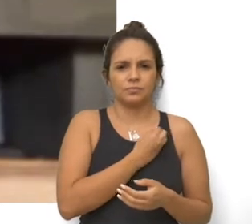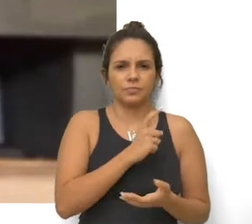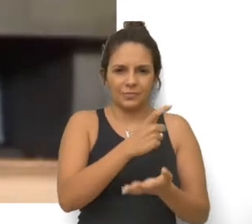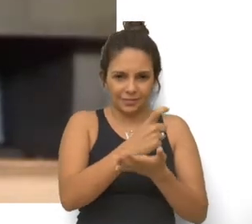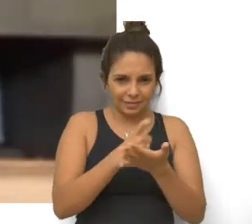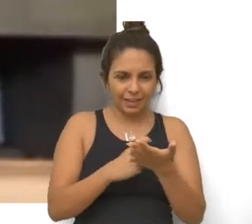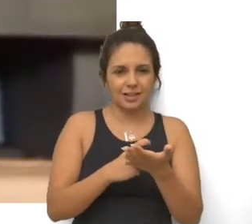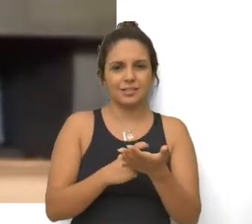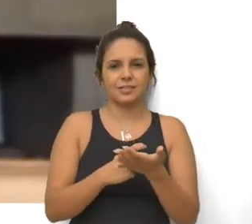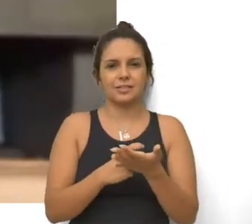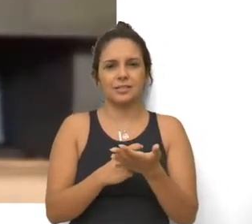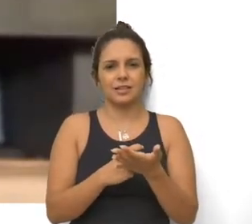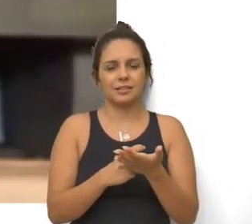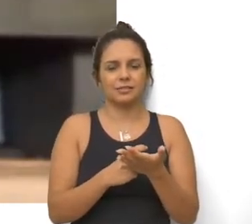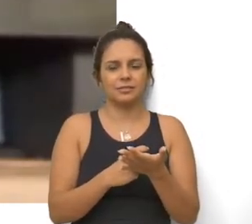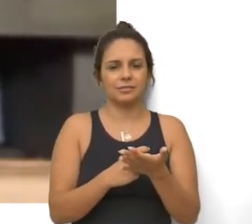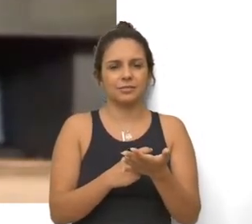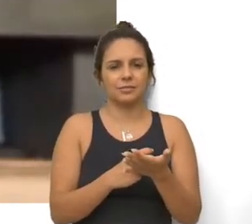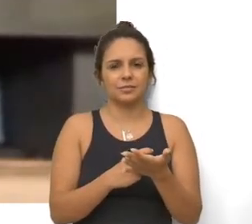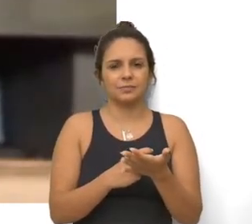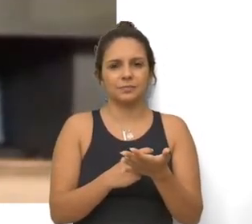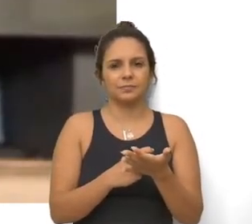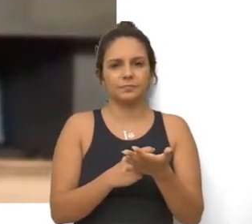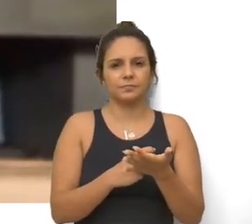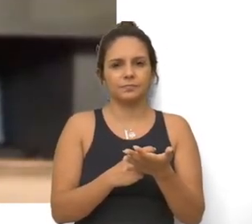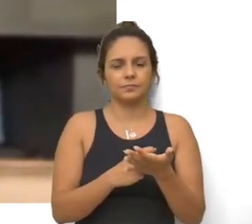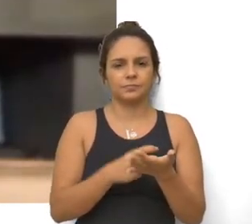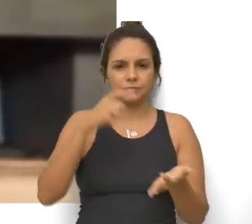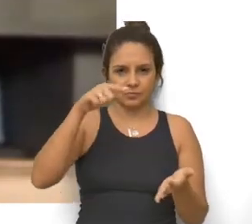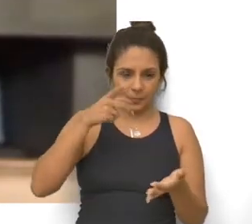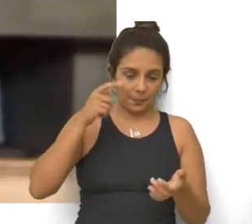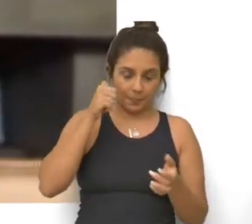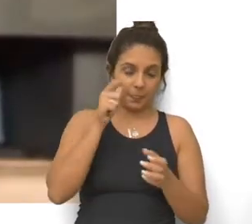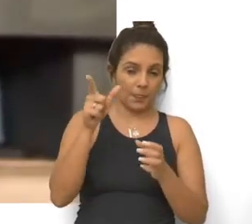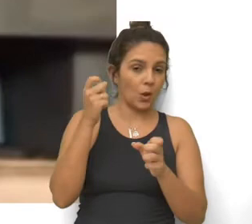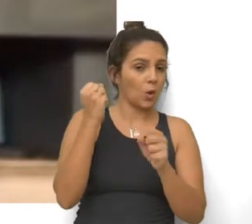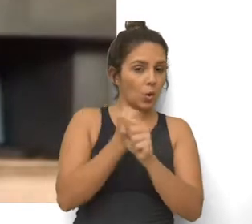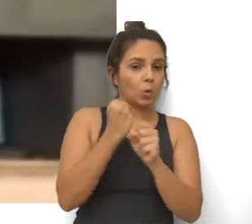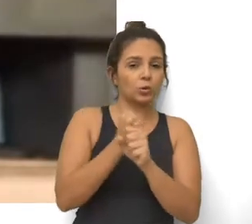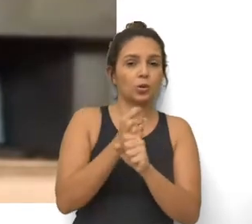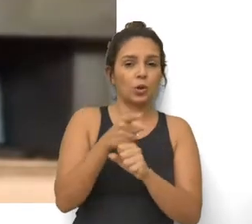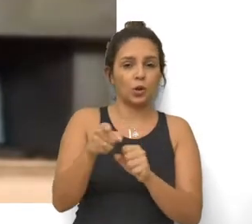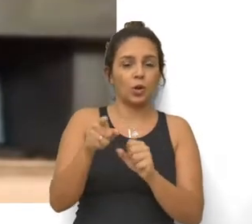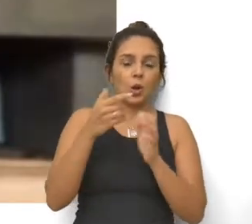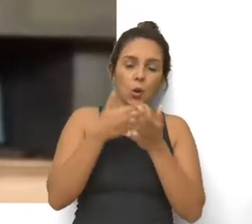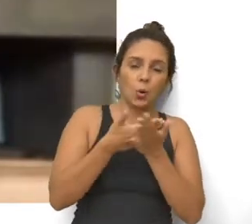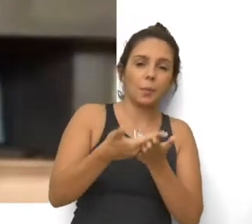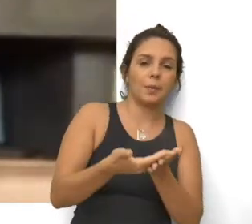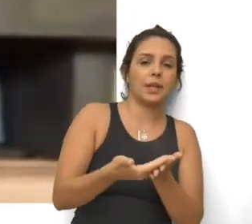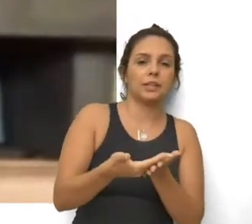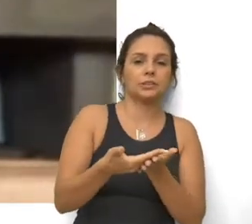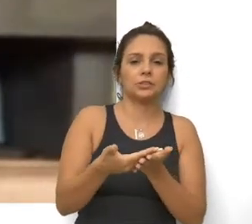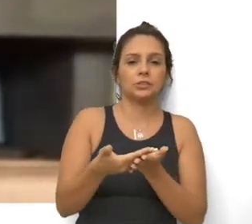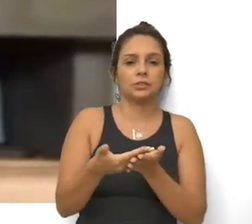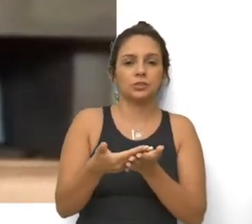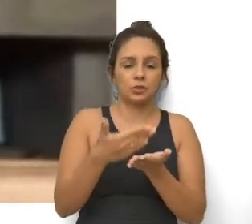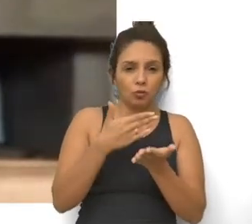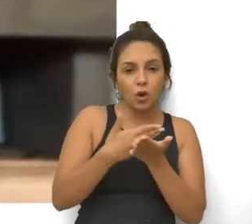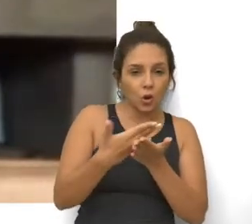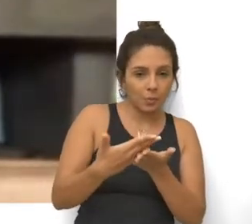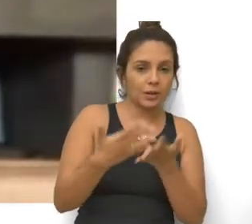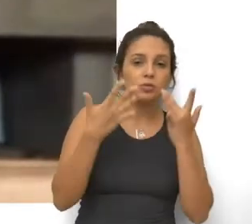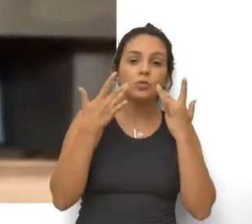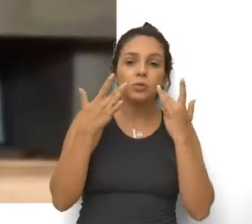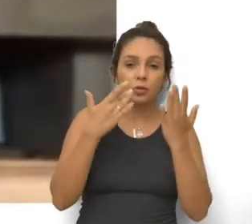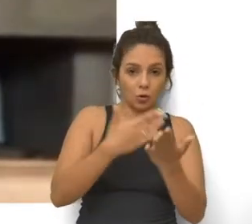texto comunicava muito. Então, a Martha construiu esse começo, que a peça começava,